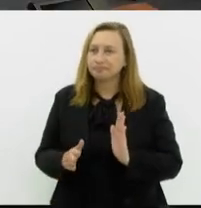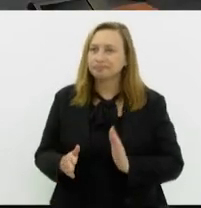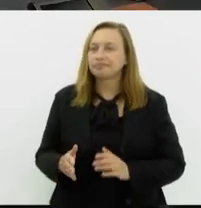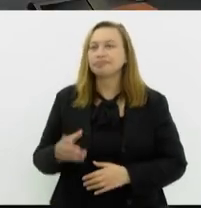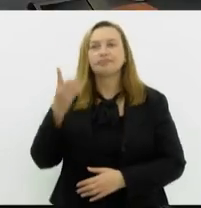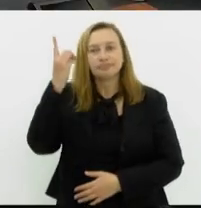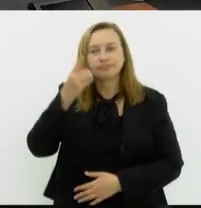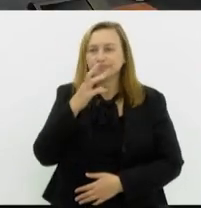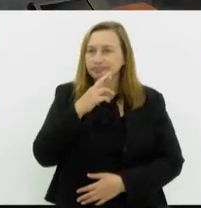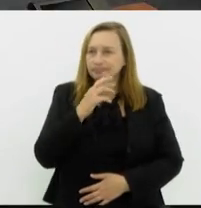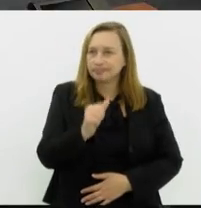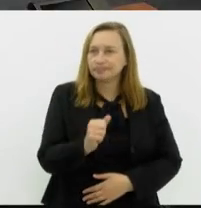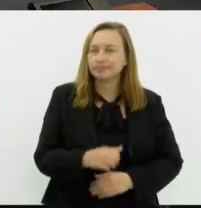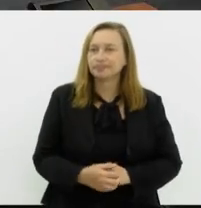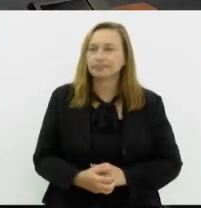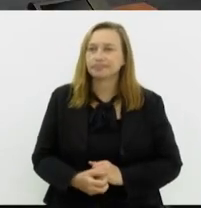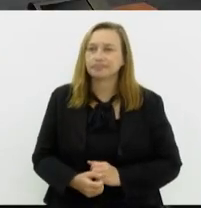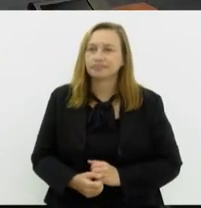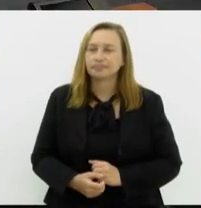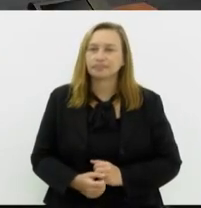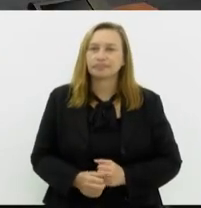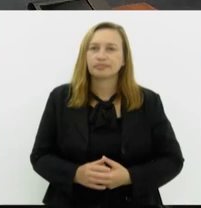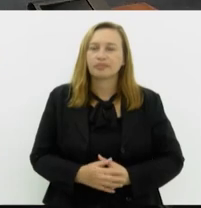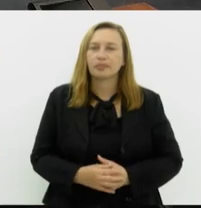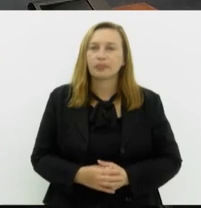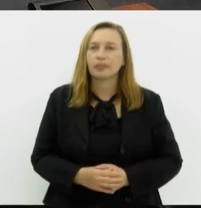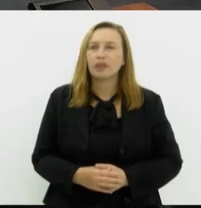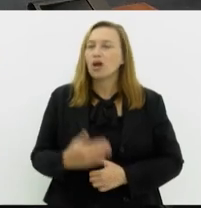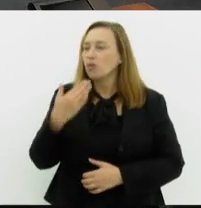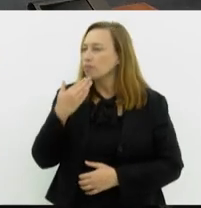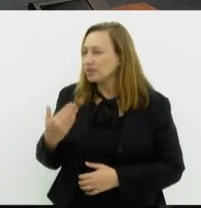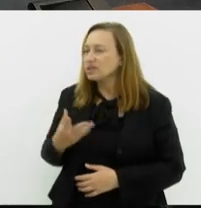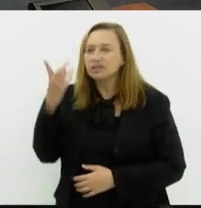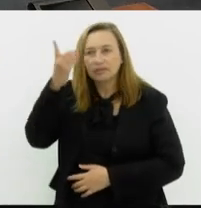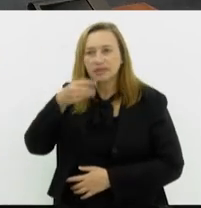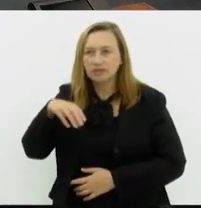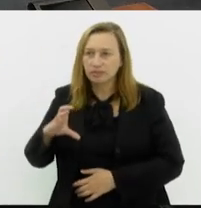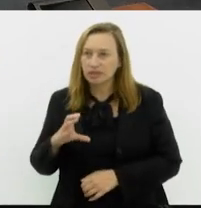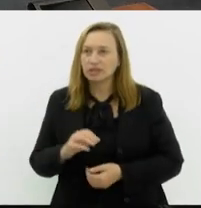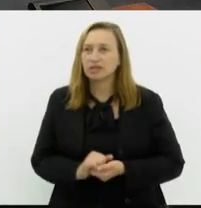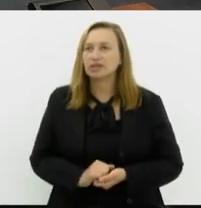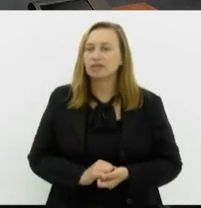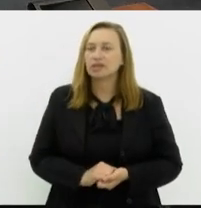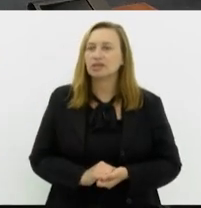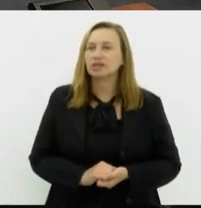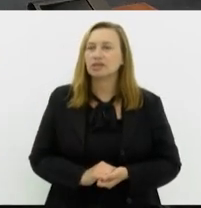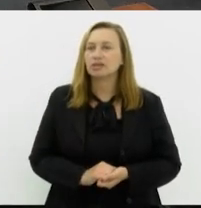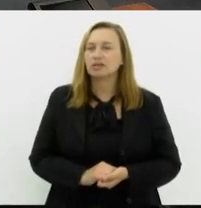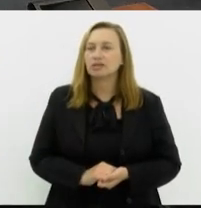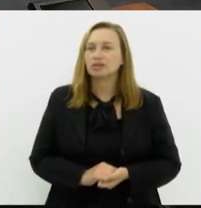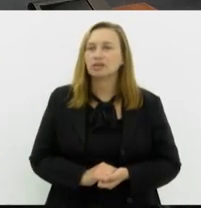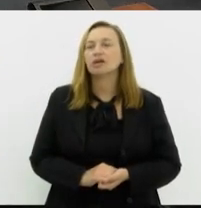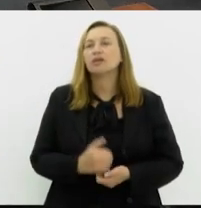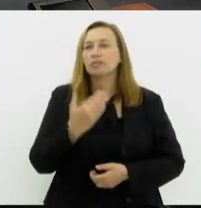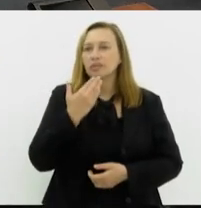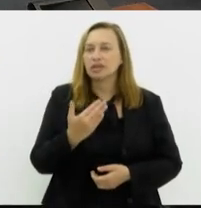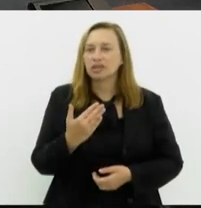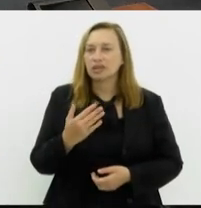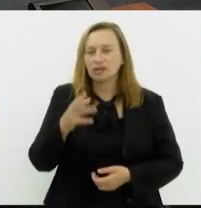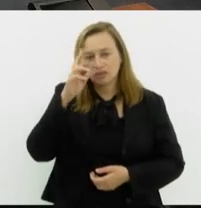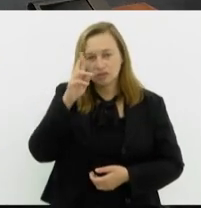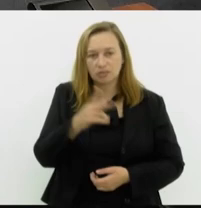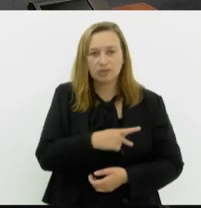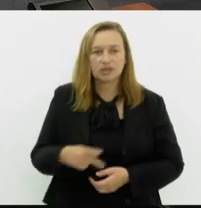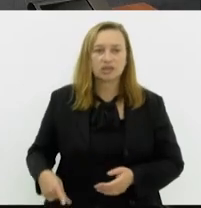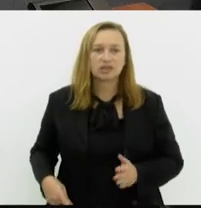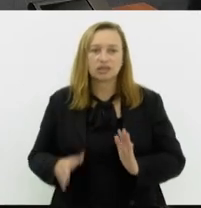nome deputado, presidente aqui, da CCJ. Atendendo Rodrigo aqui a Amorim. Solicitação do deputado Carlos Mink. Solicitar a Vossa Excelência, como o projeto está na